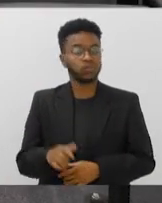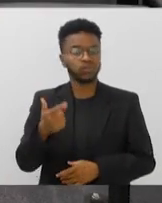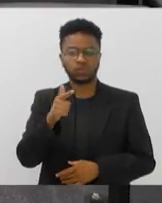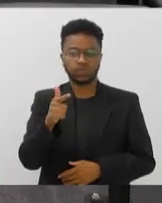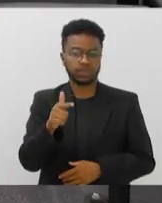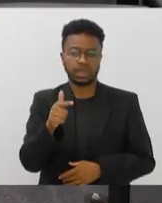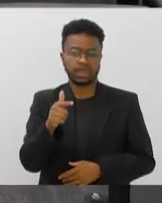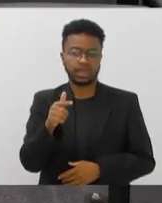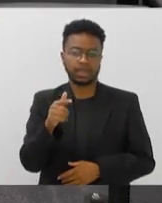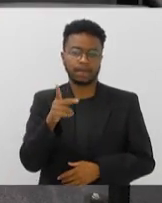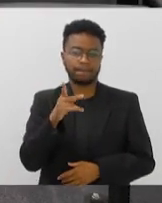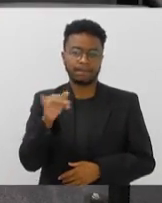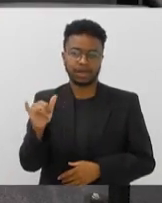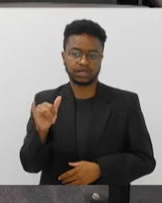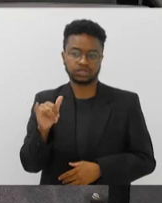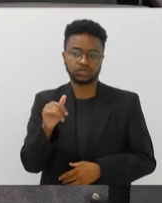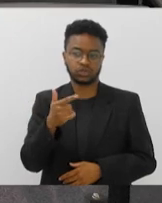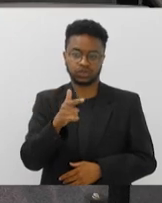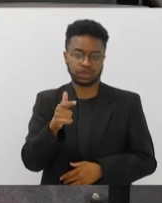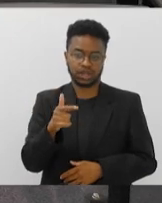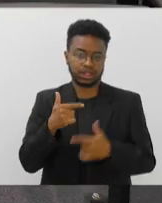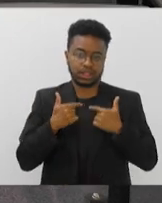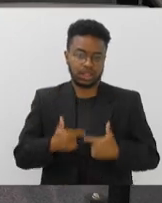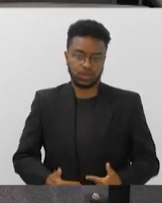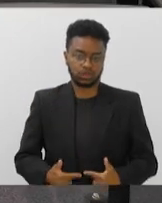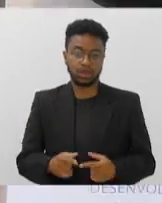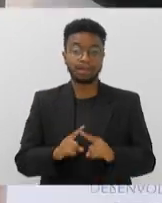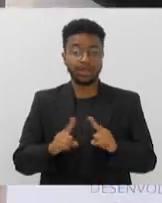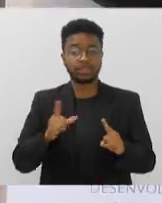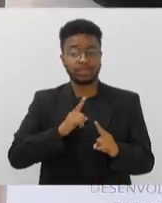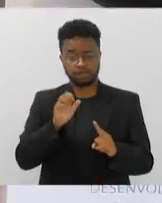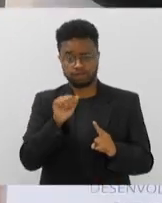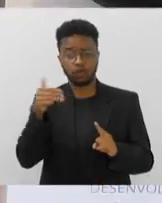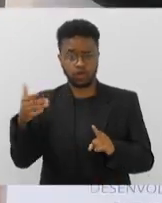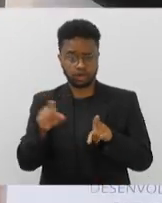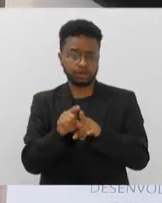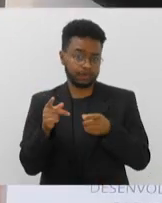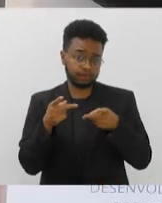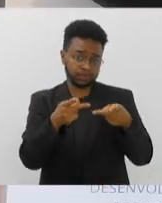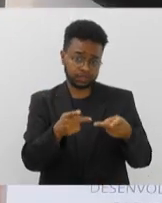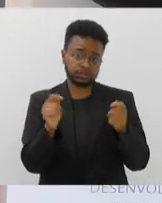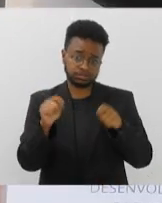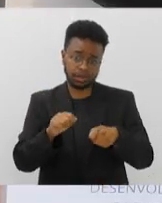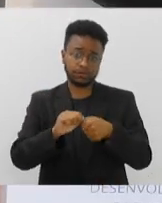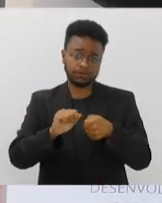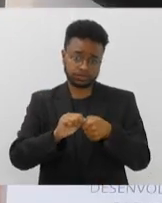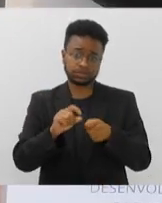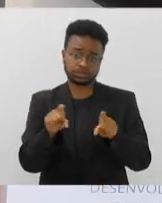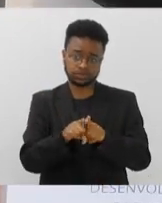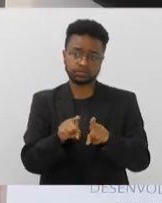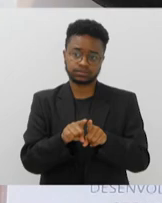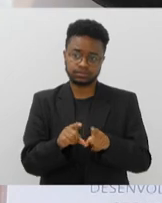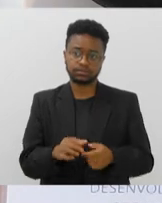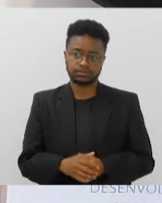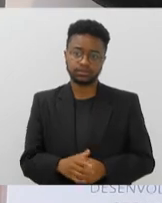eh ali neutra tem imprensa de fora de Parati que vai lá que faz tá